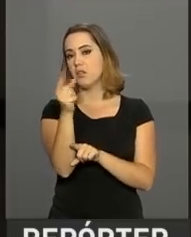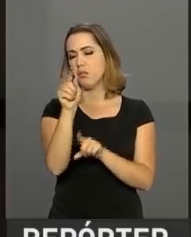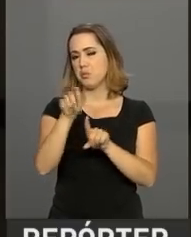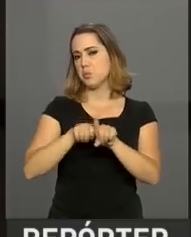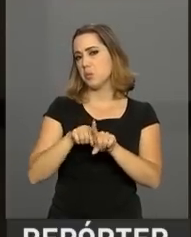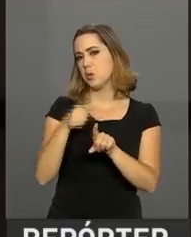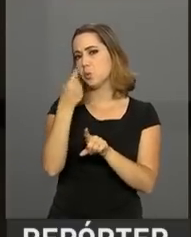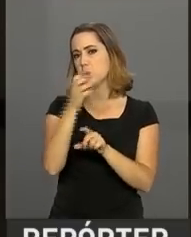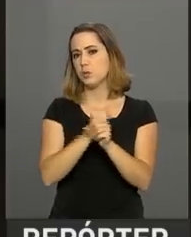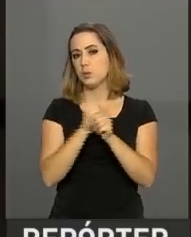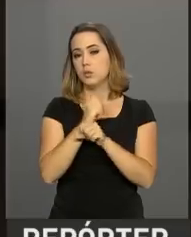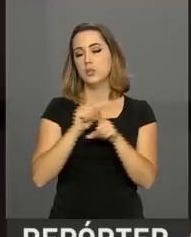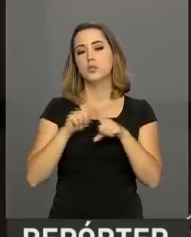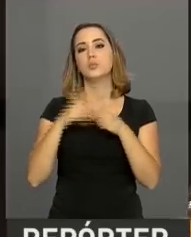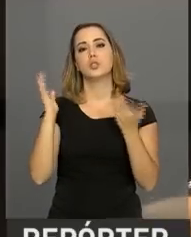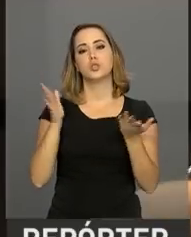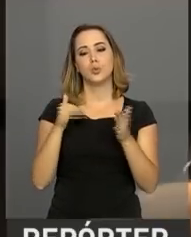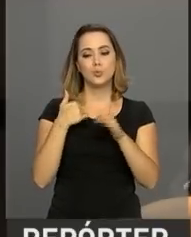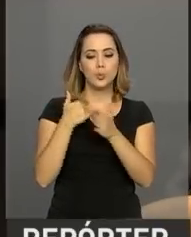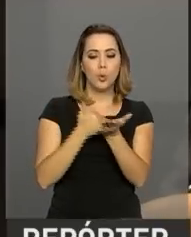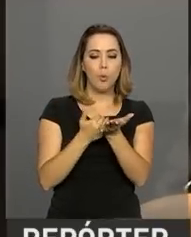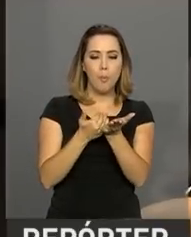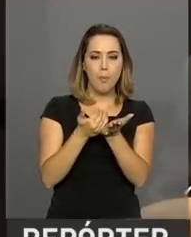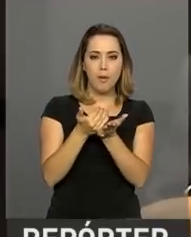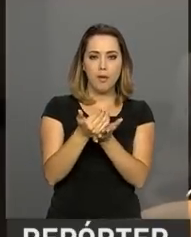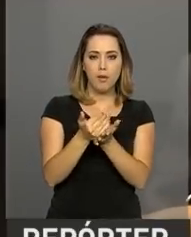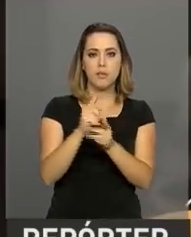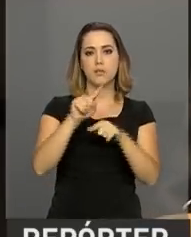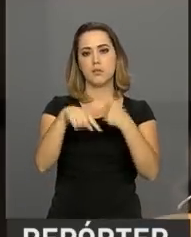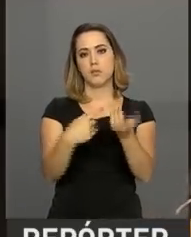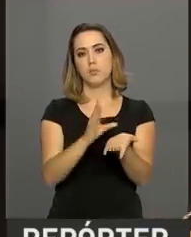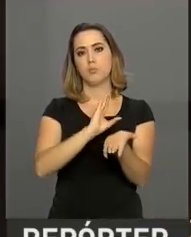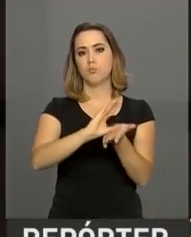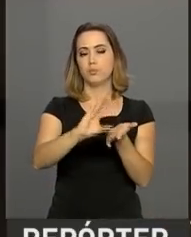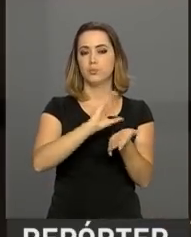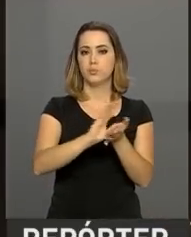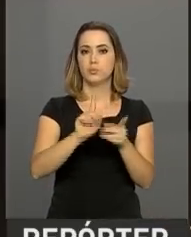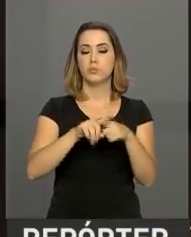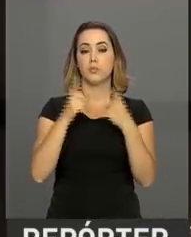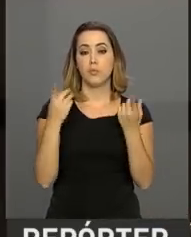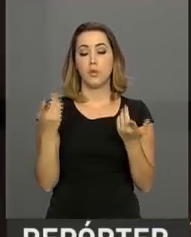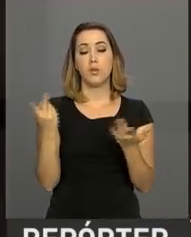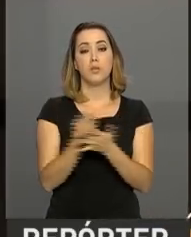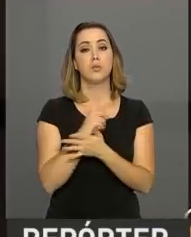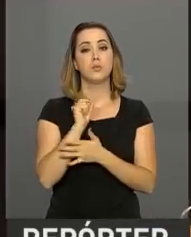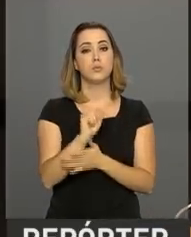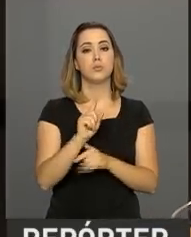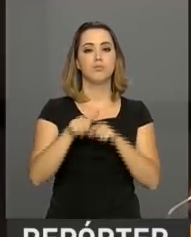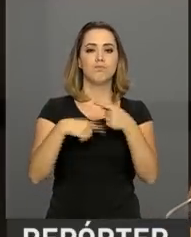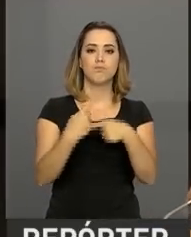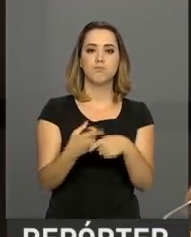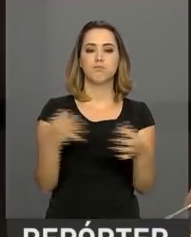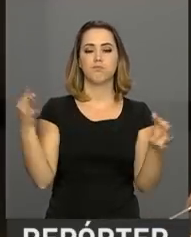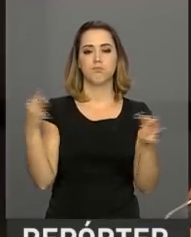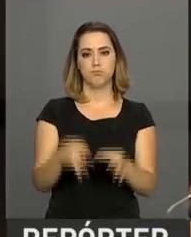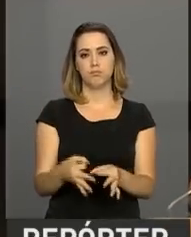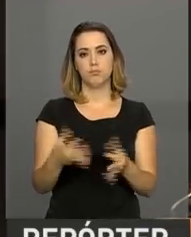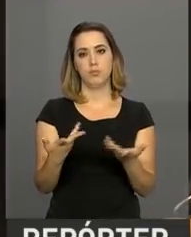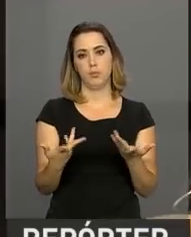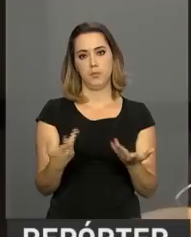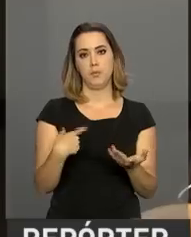os índices de confiança e, possivelmente, em segundo momento, vai melhorar o investimento, mas o efeito concreto disso vai ocorrer ao longo de anos. Então, se está